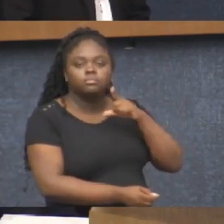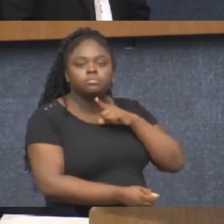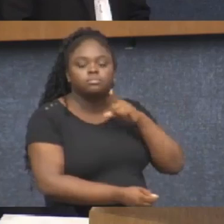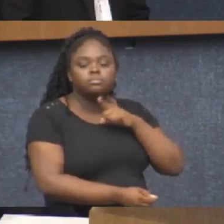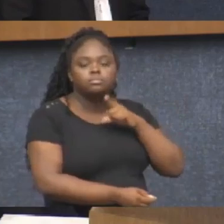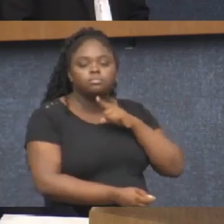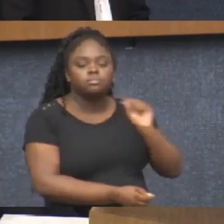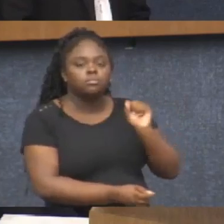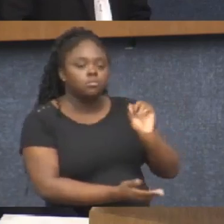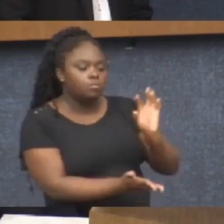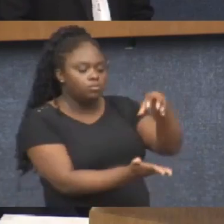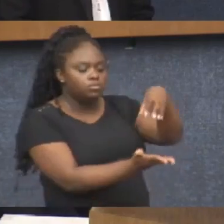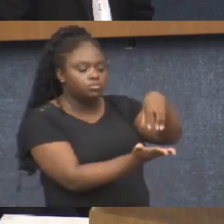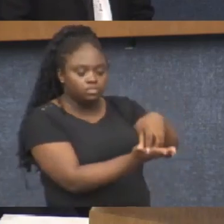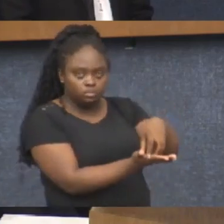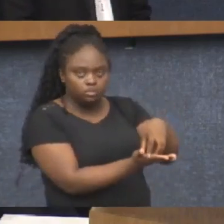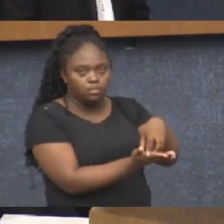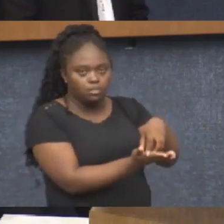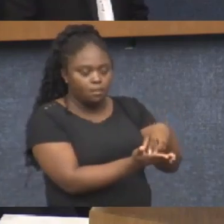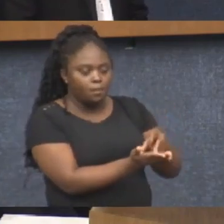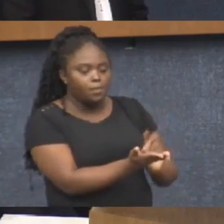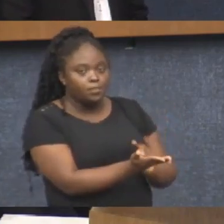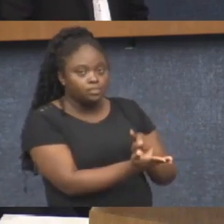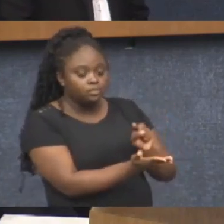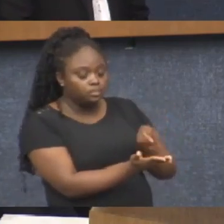ali o setor censitário, né,